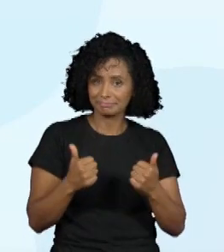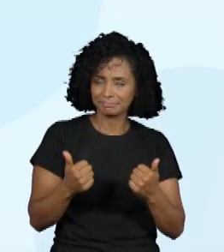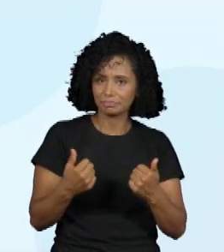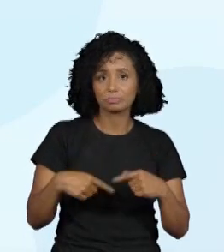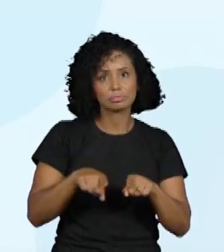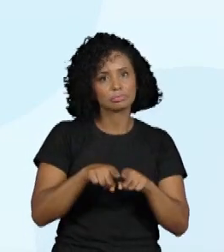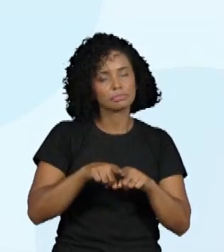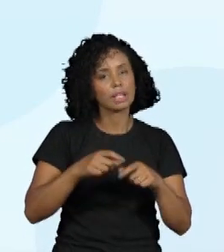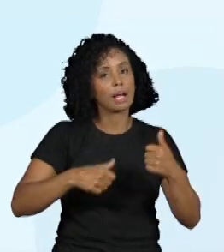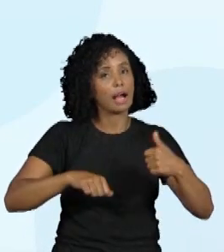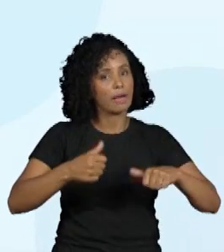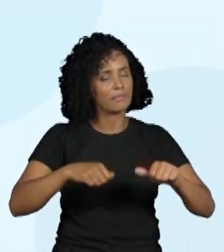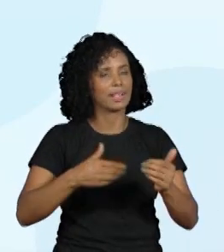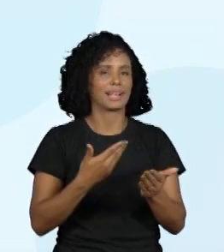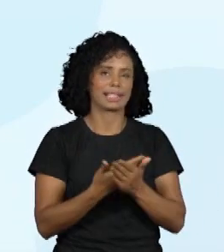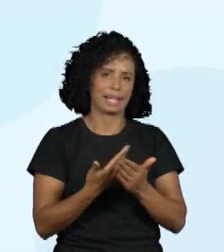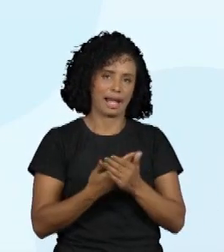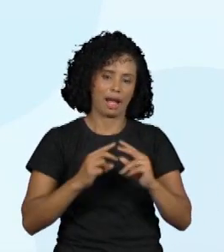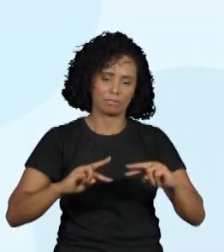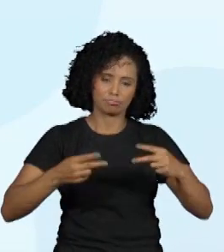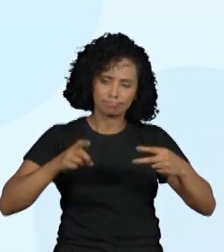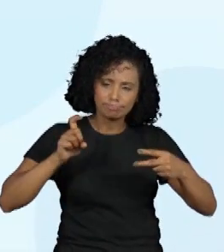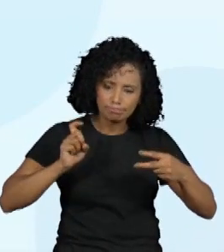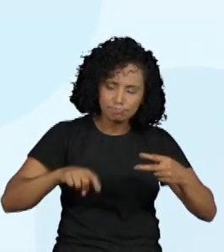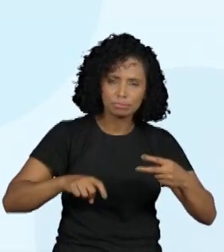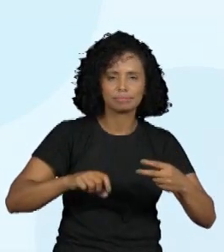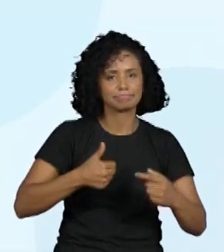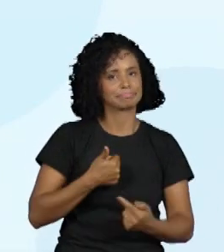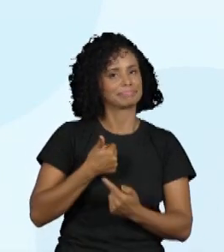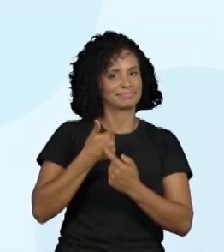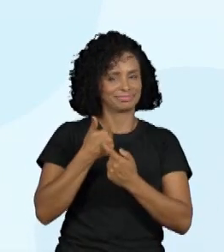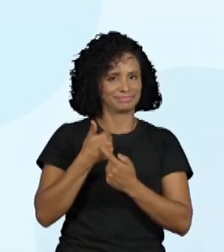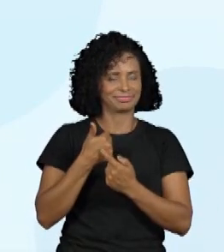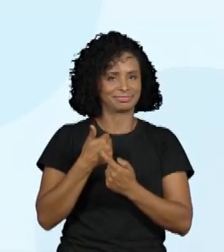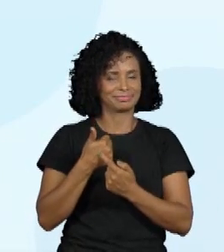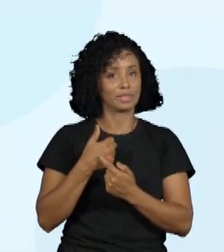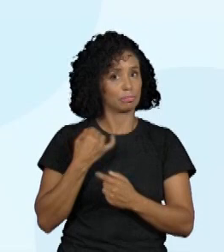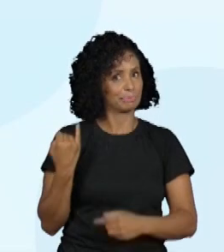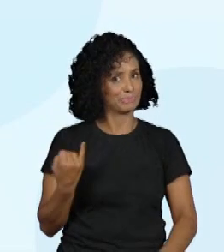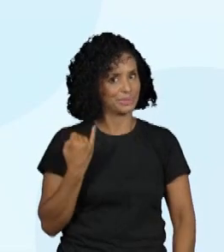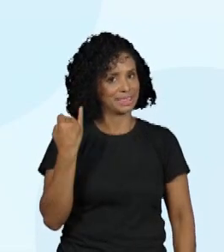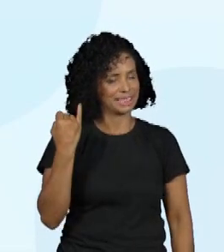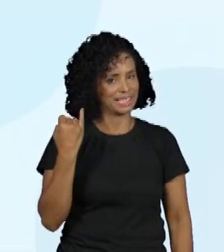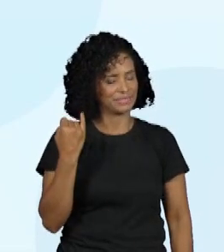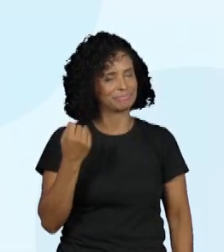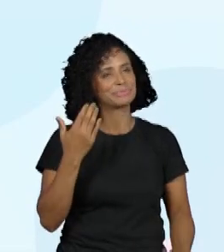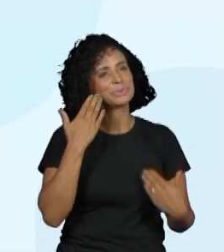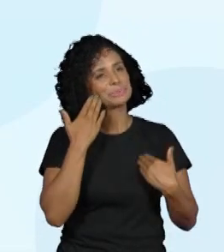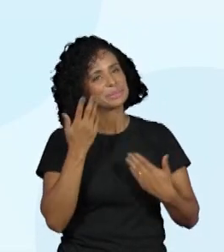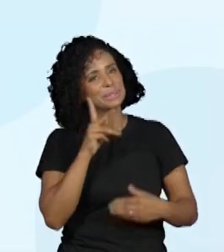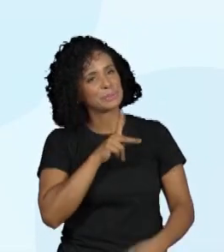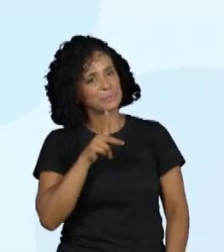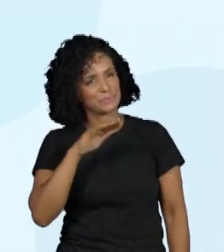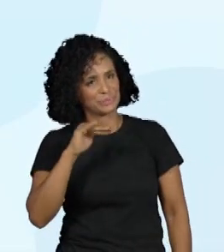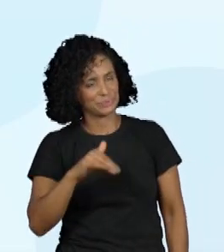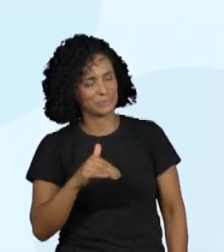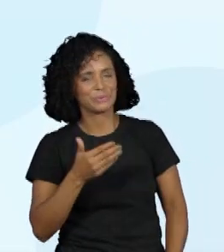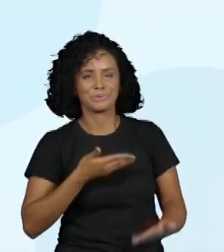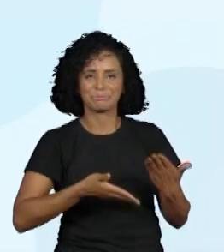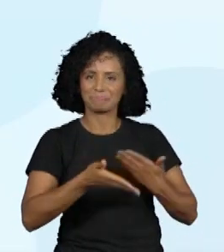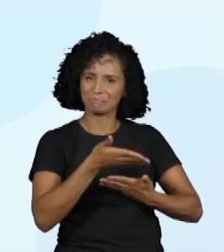também de avaliar a nossa aula, que é super importante. Então, muito obrigada, Pro Joyce, pela sua